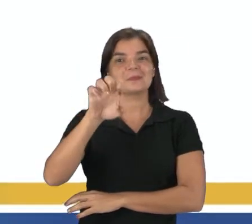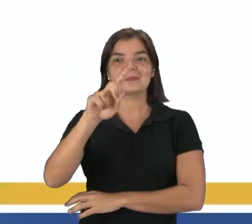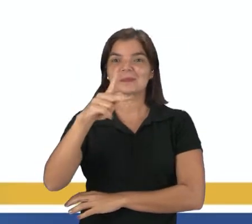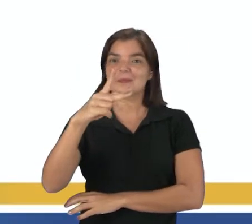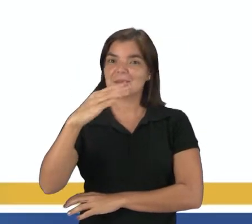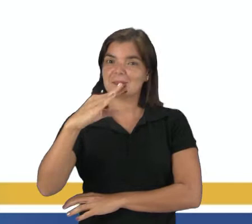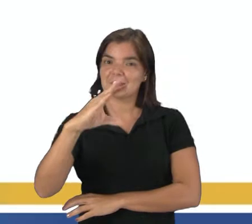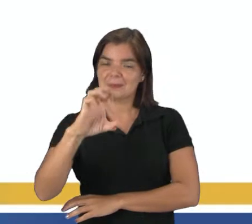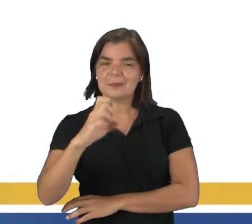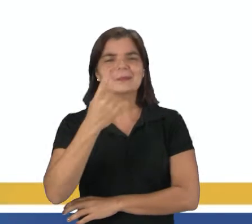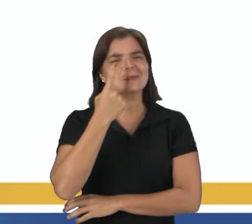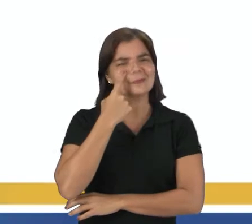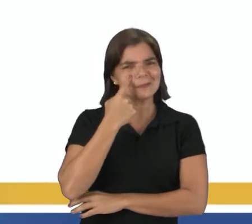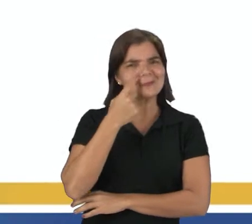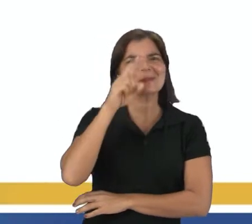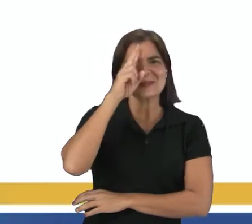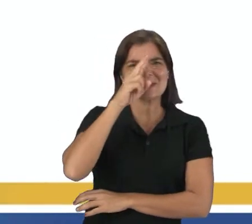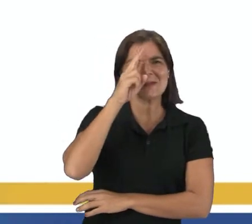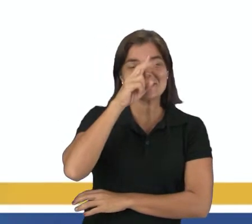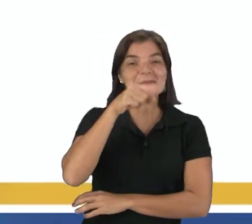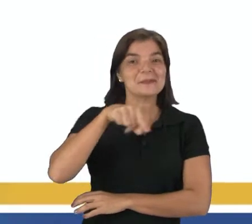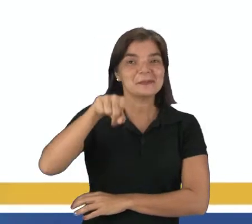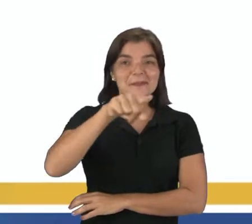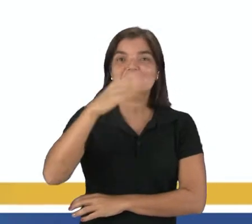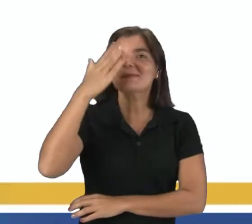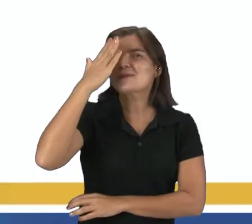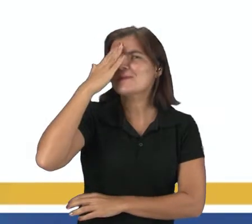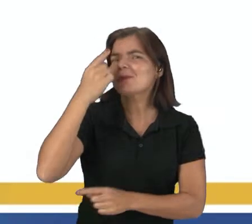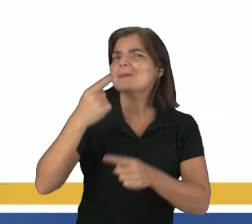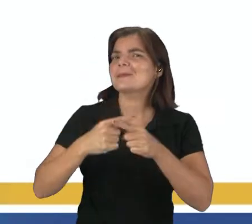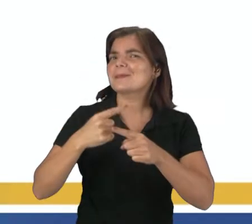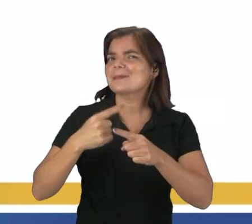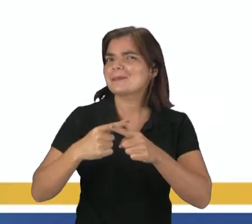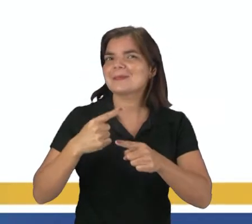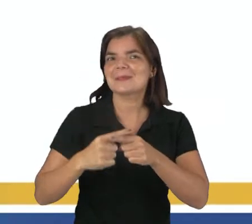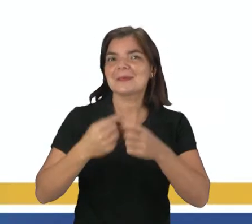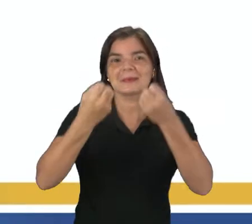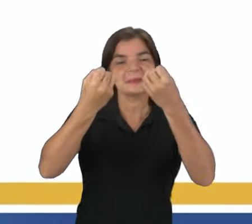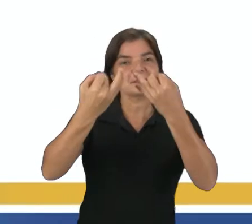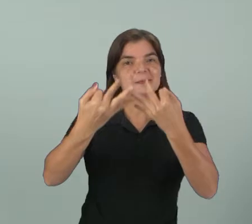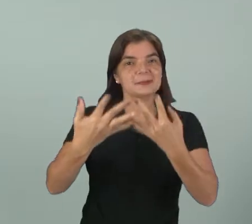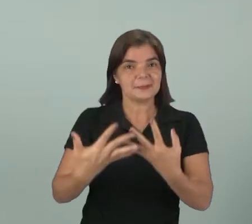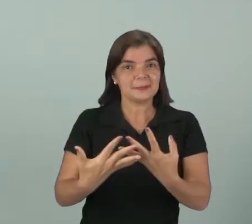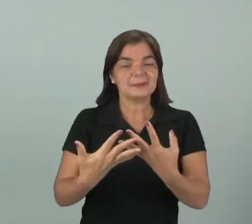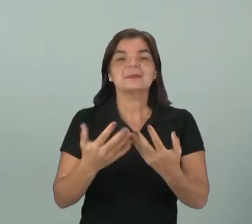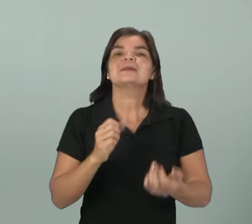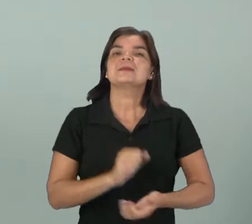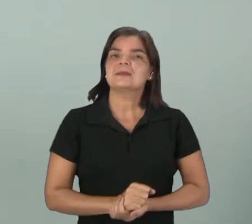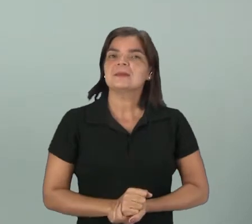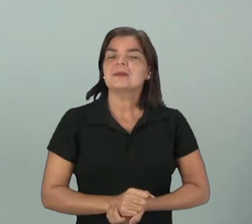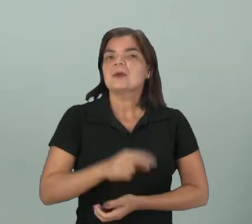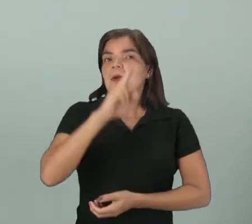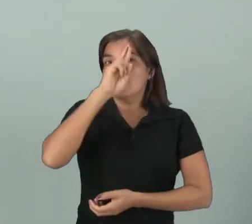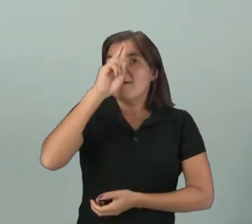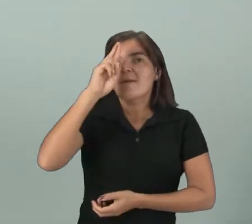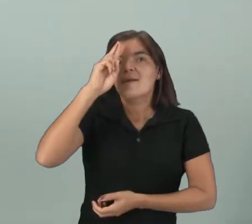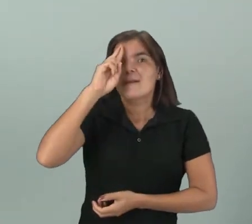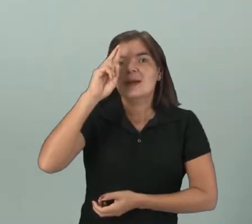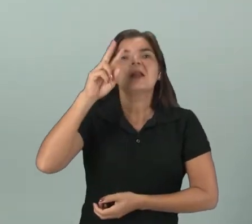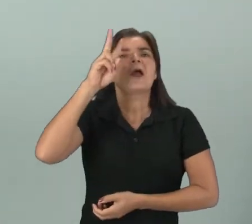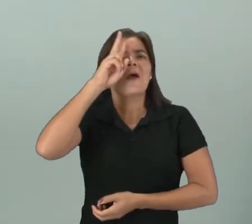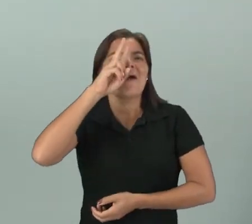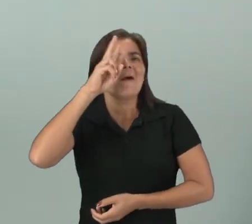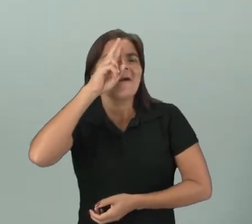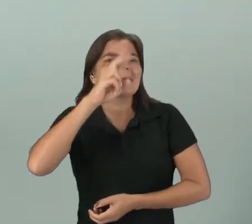Vamos acompanhar um pouquinho sobre essa história? Daí você vai entender por que nós estamos falando que a história da